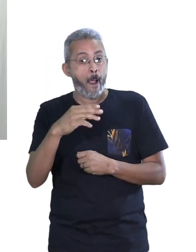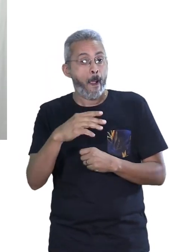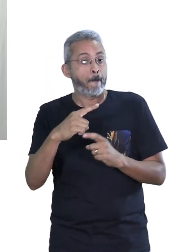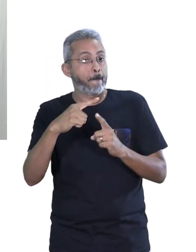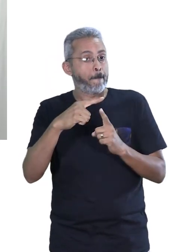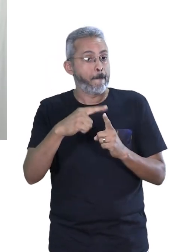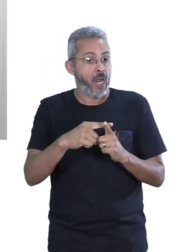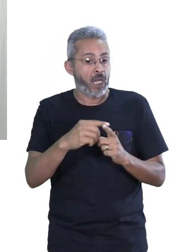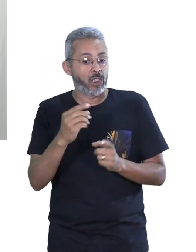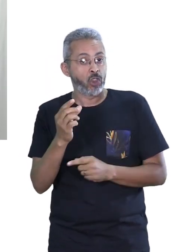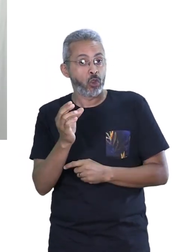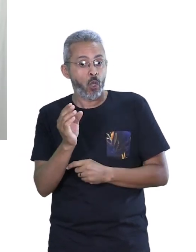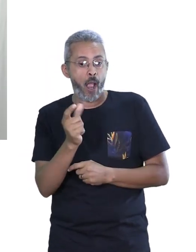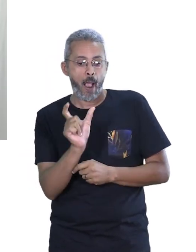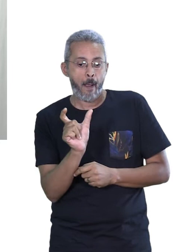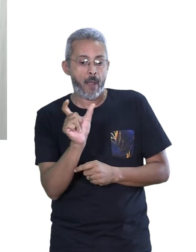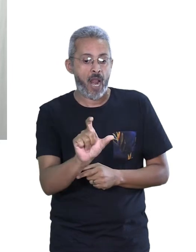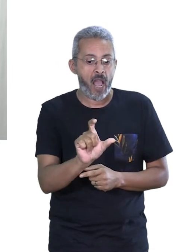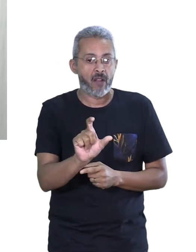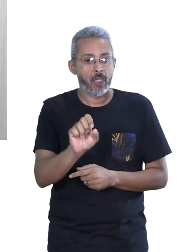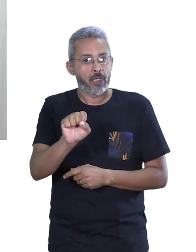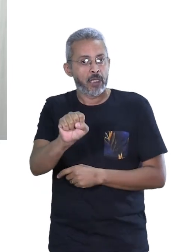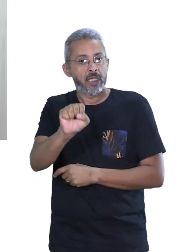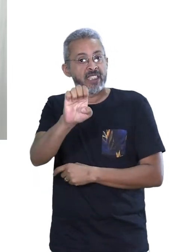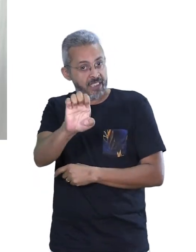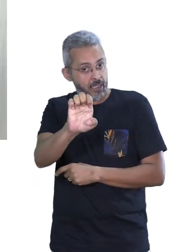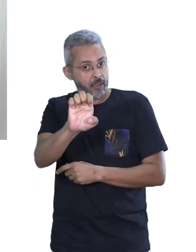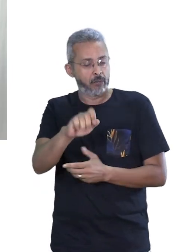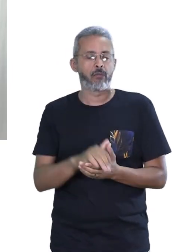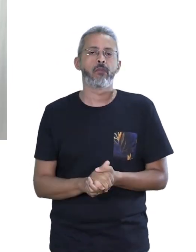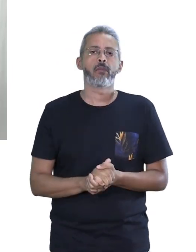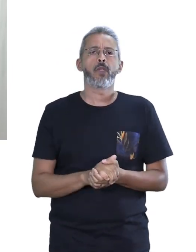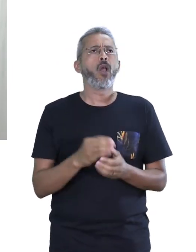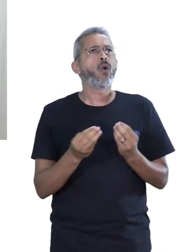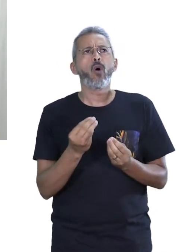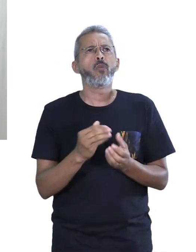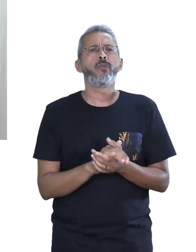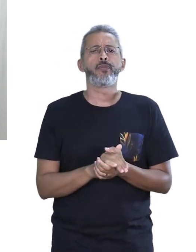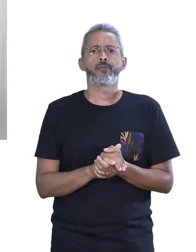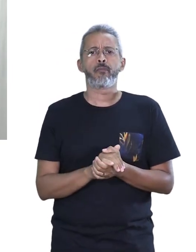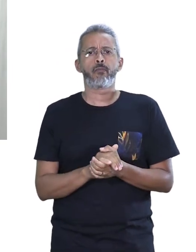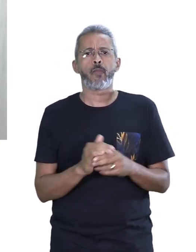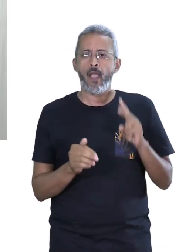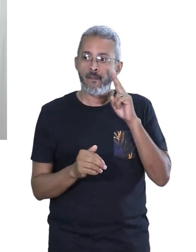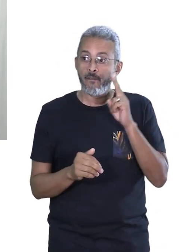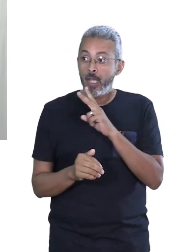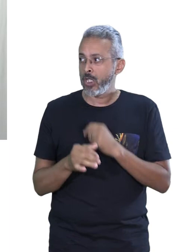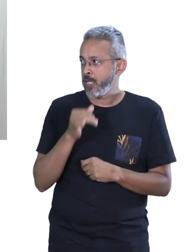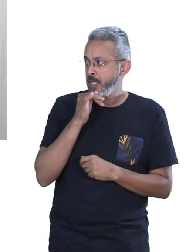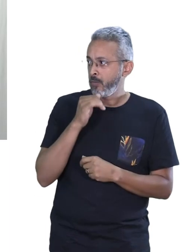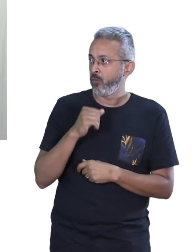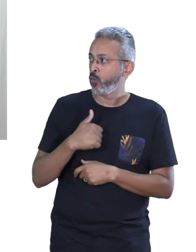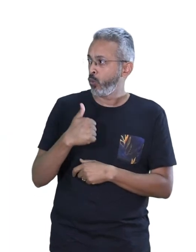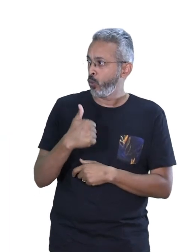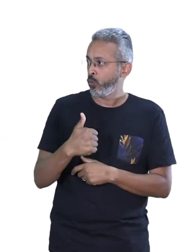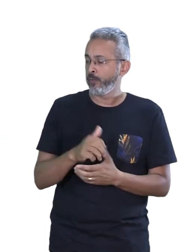mais partícula indeterminadora se. Como assim, prof? Tranquilo. Vejam os